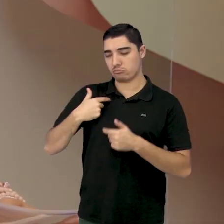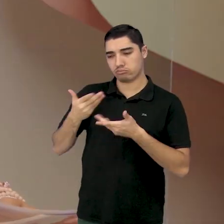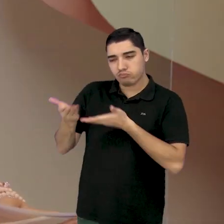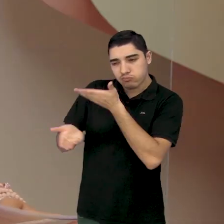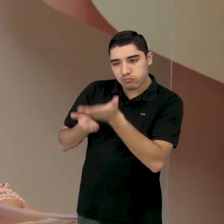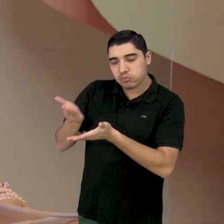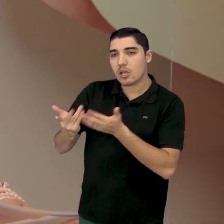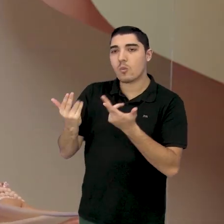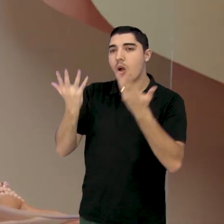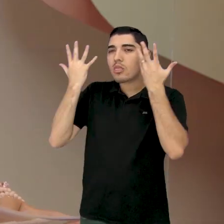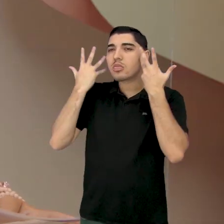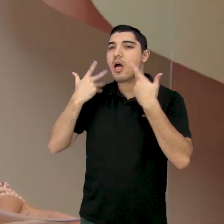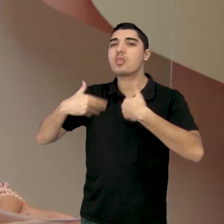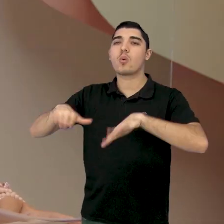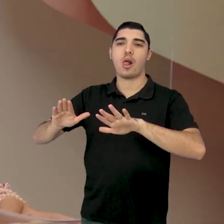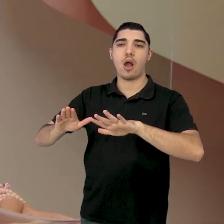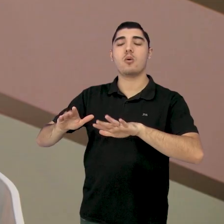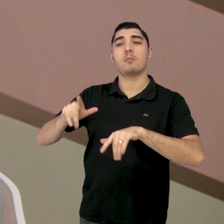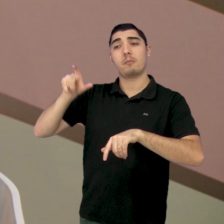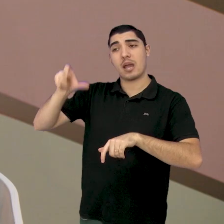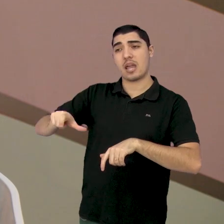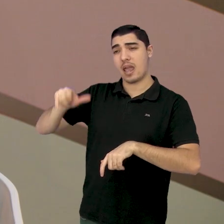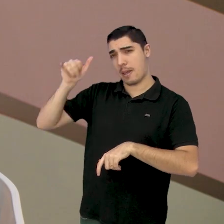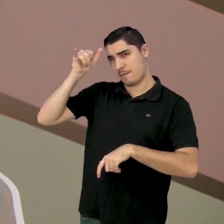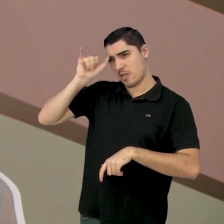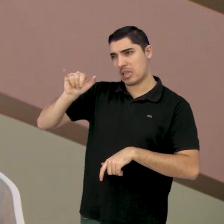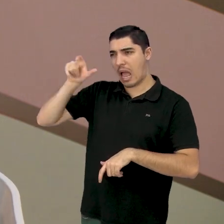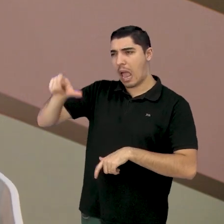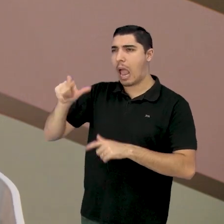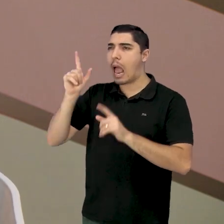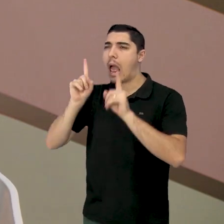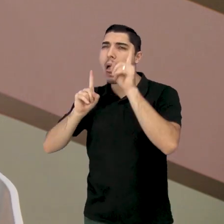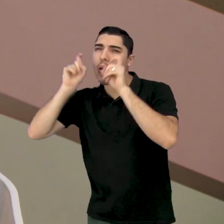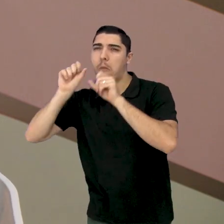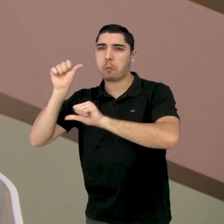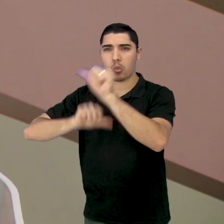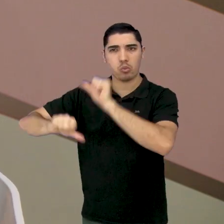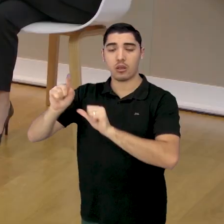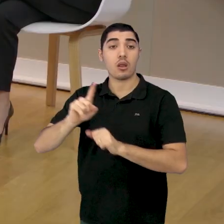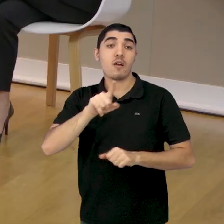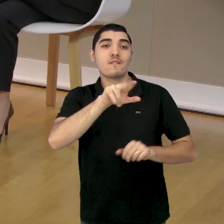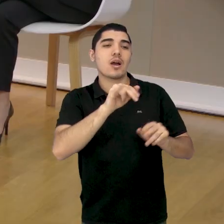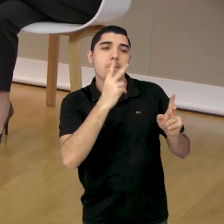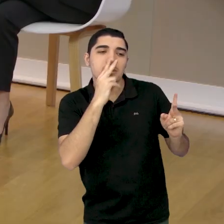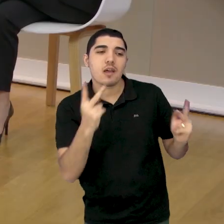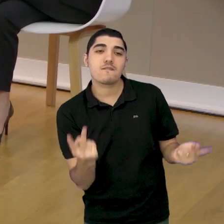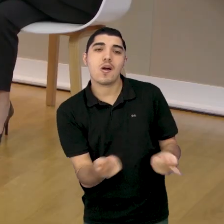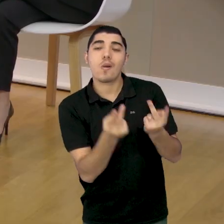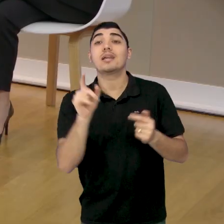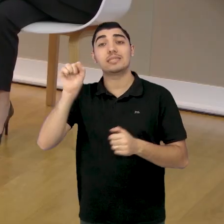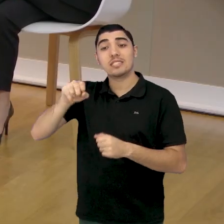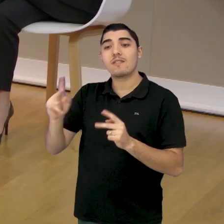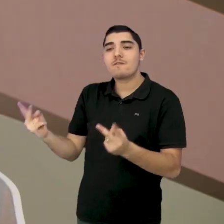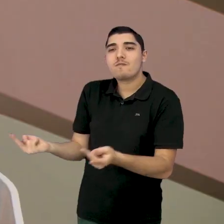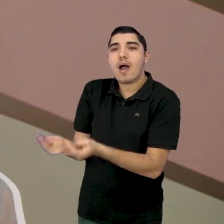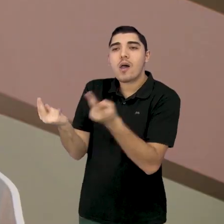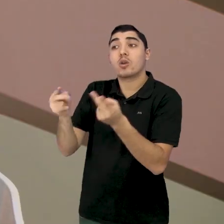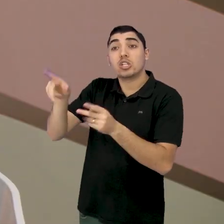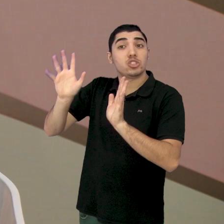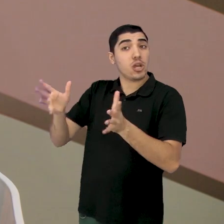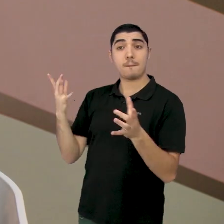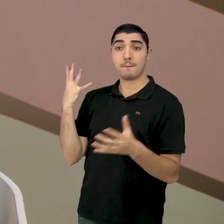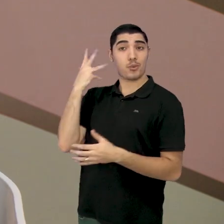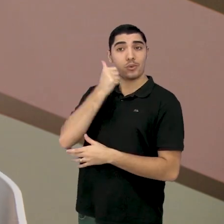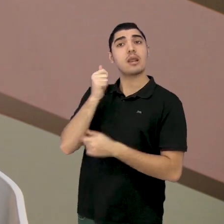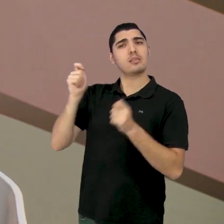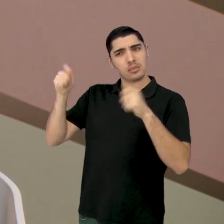Gosto muito de trabalhar com o natural, que eu não vou desconfigurar o que o paciente já é. Então, Na verdade, você vai valorizar. Vou valorizar o que ele já tem de bonito, porque a